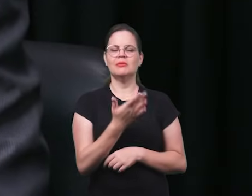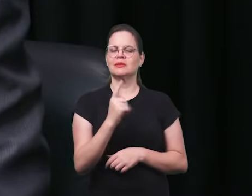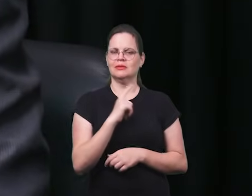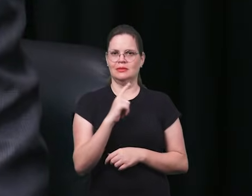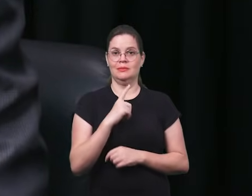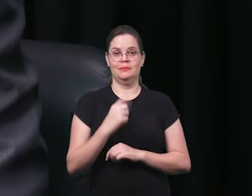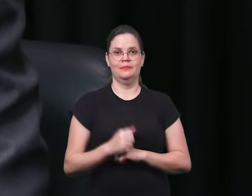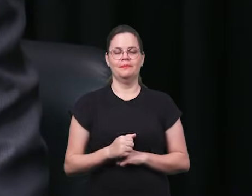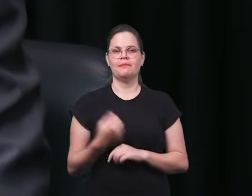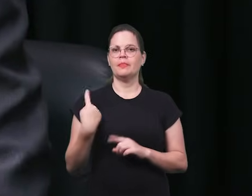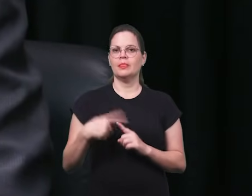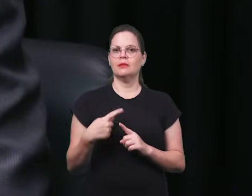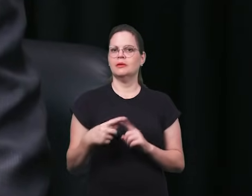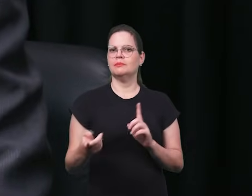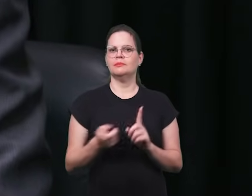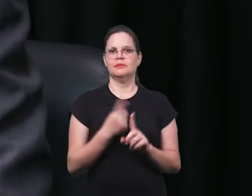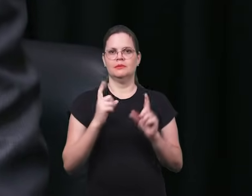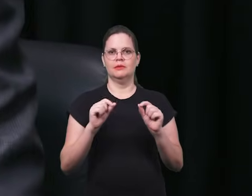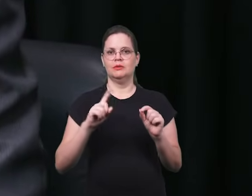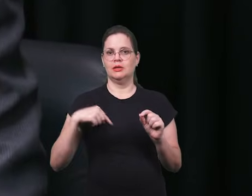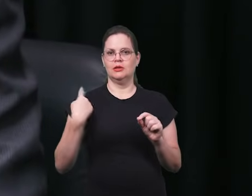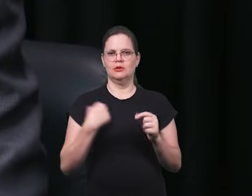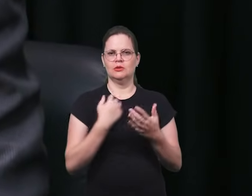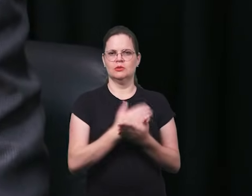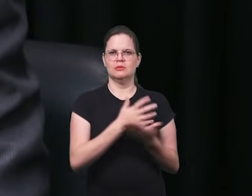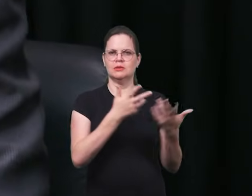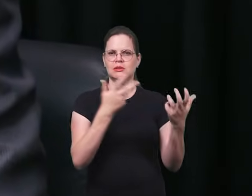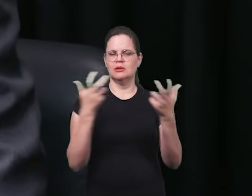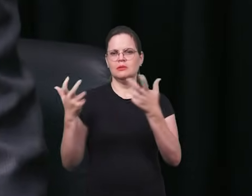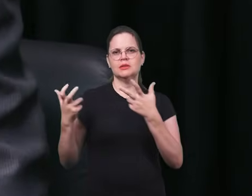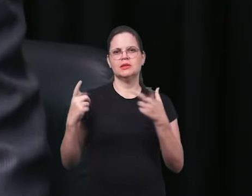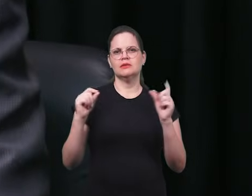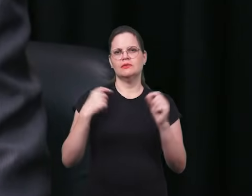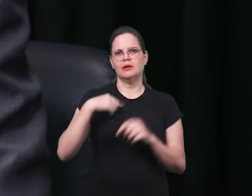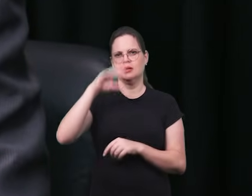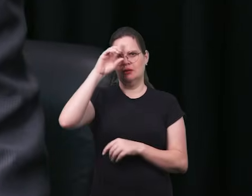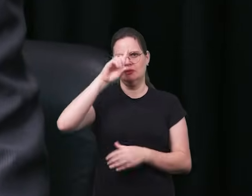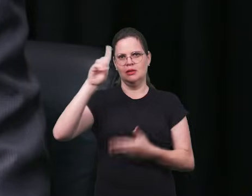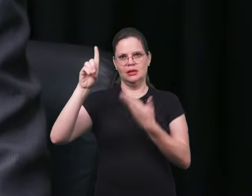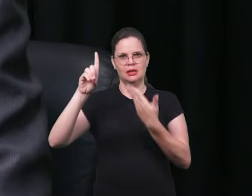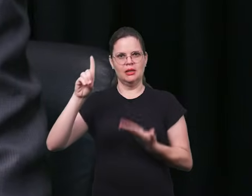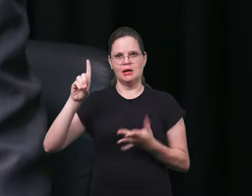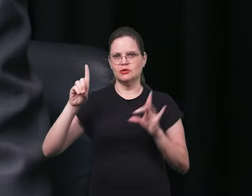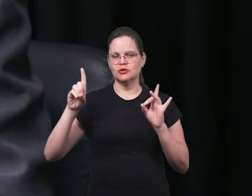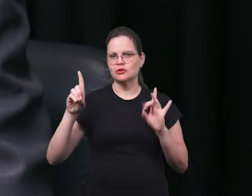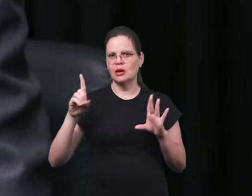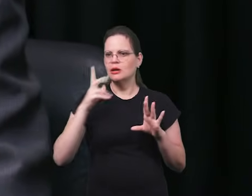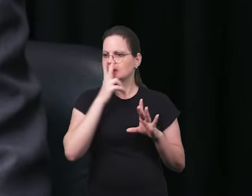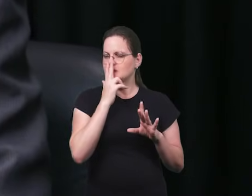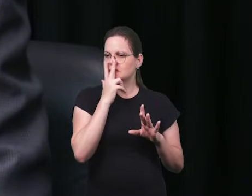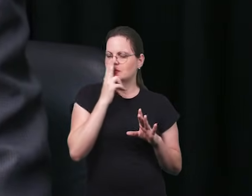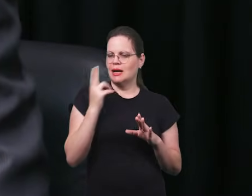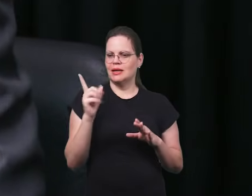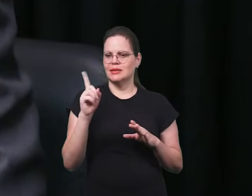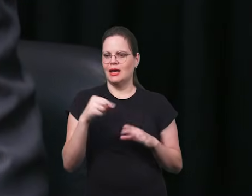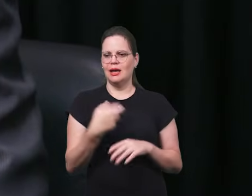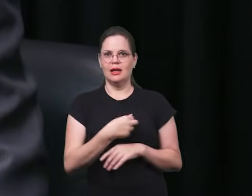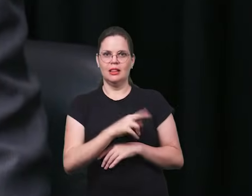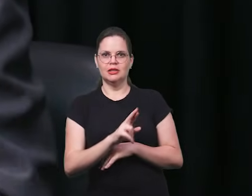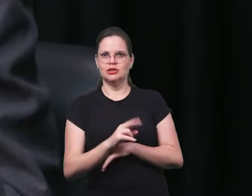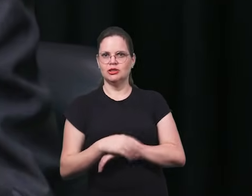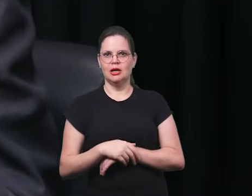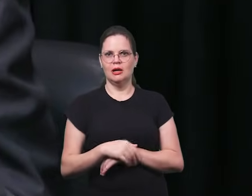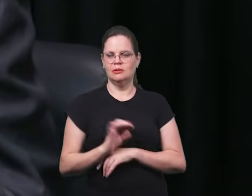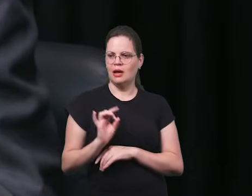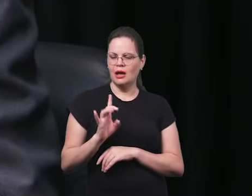porque nós passamos a ver a Deus não simplesmente como o Senhor de uma religião,